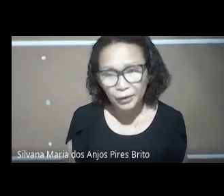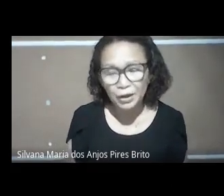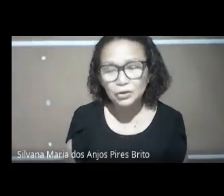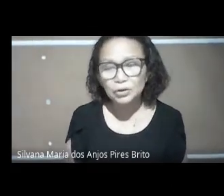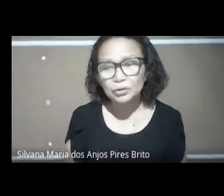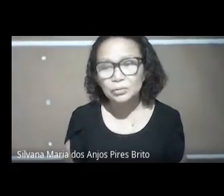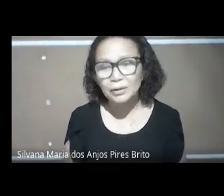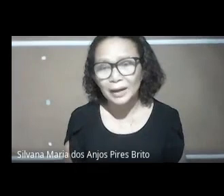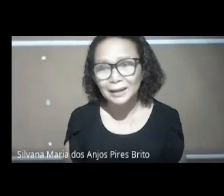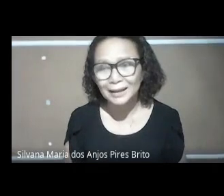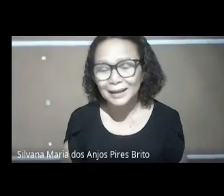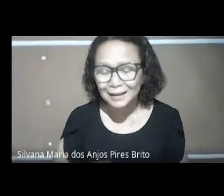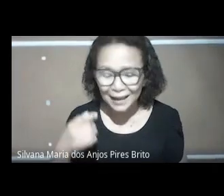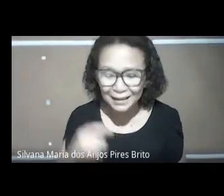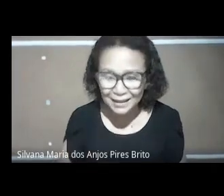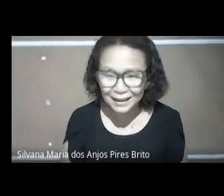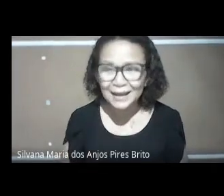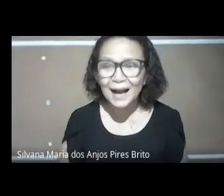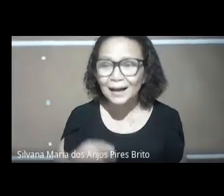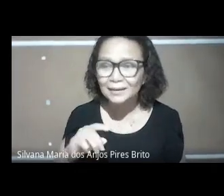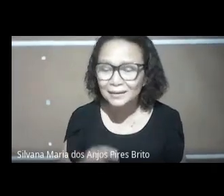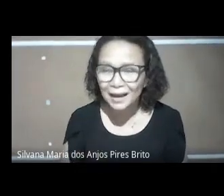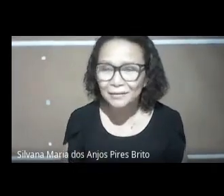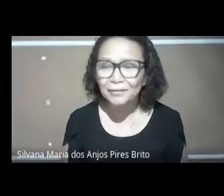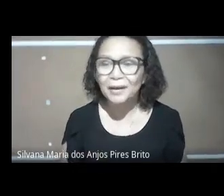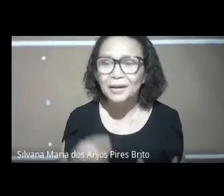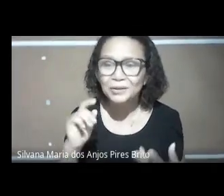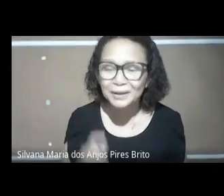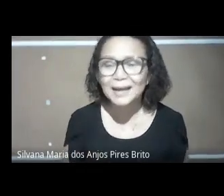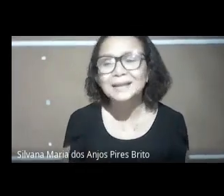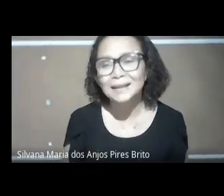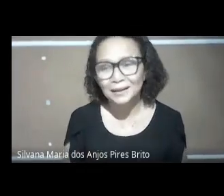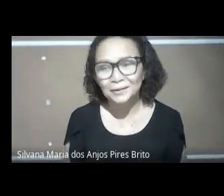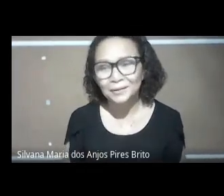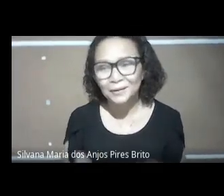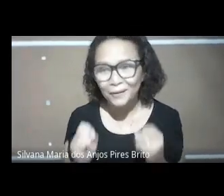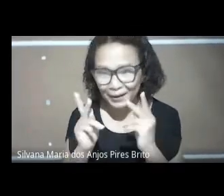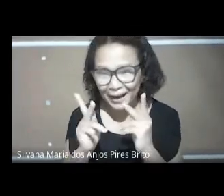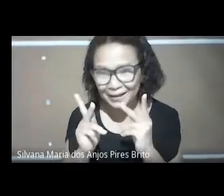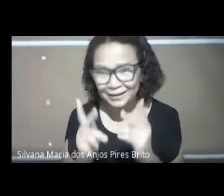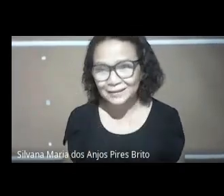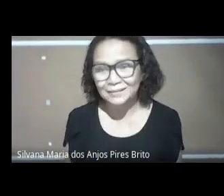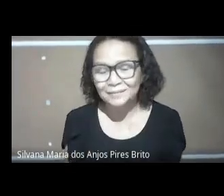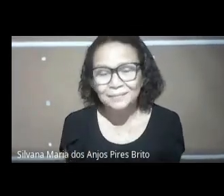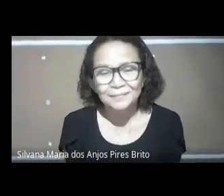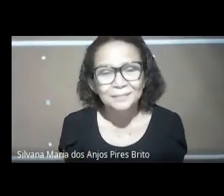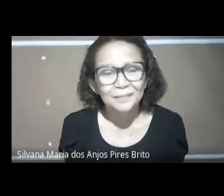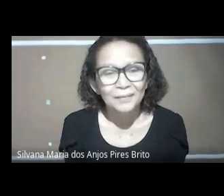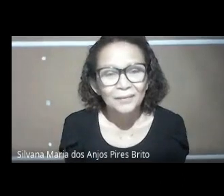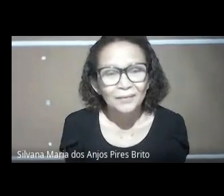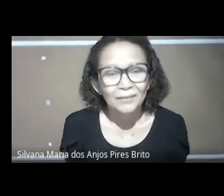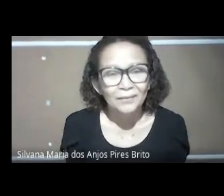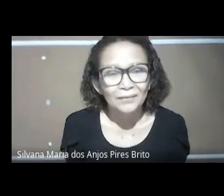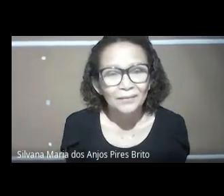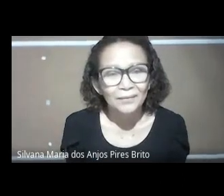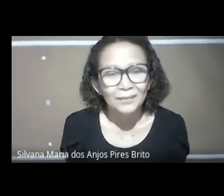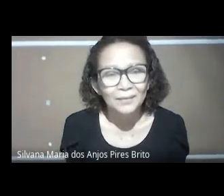Em vídeo, está desenhado, está em vídeo e está escrito. Ok?